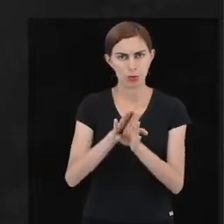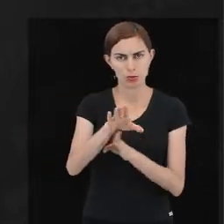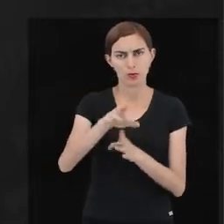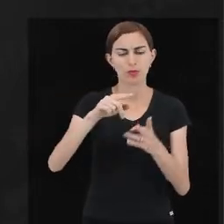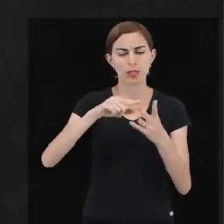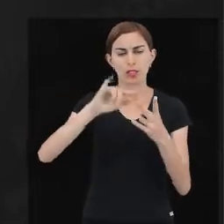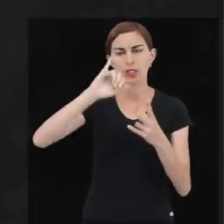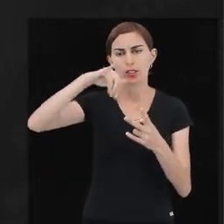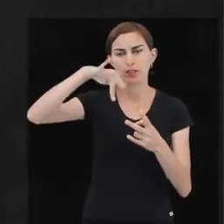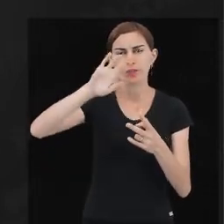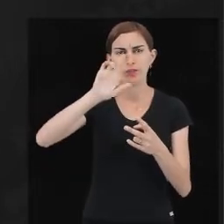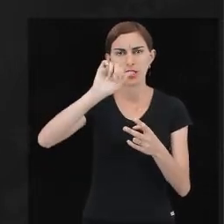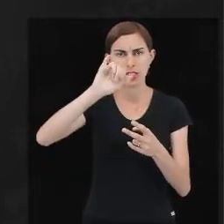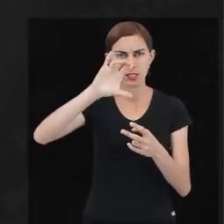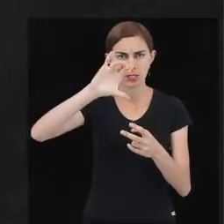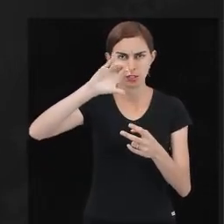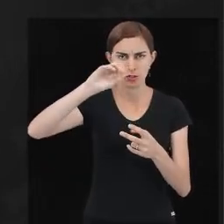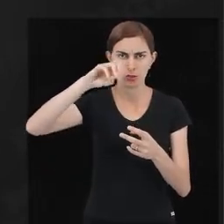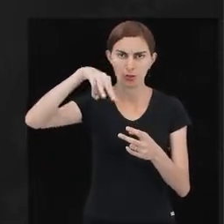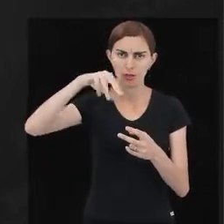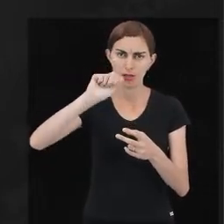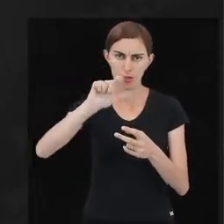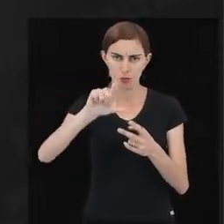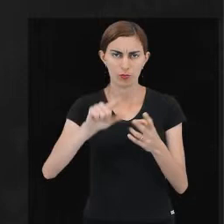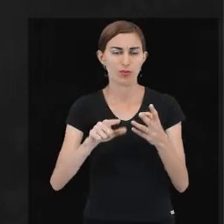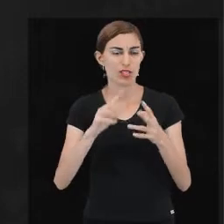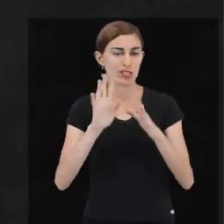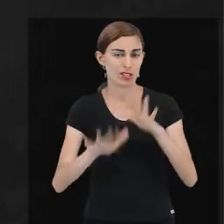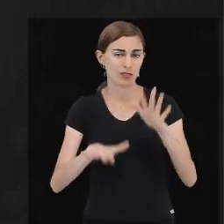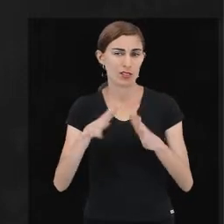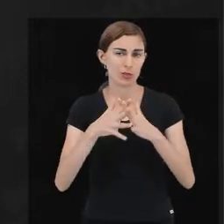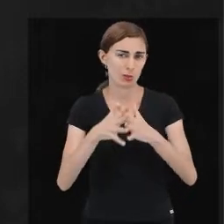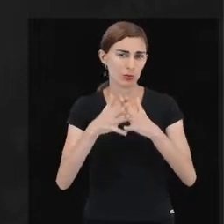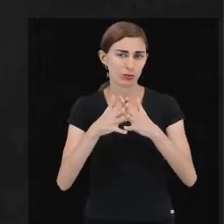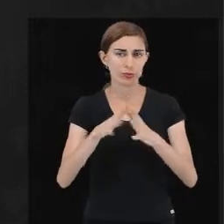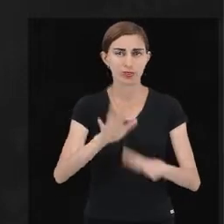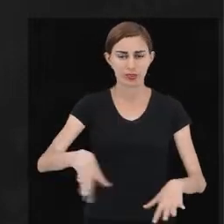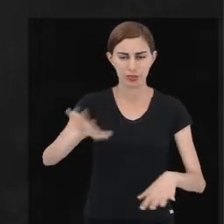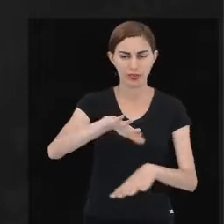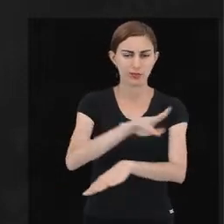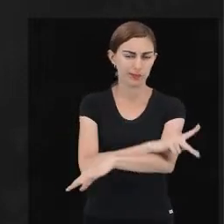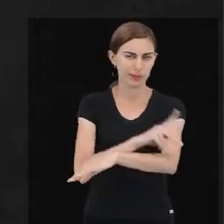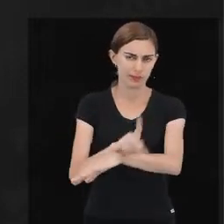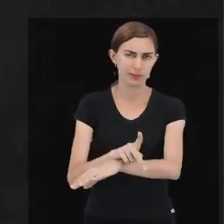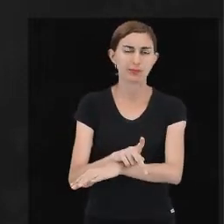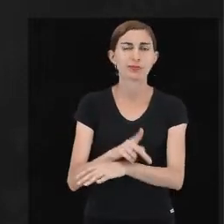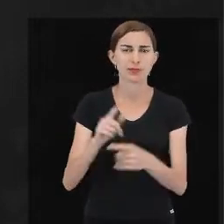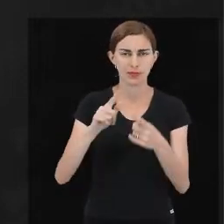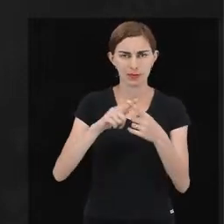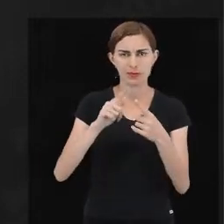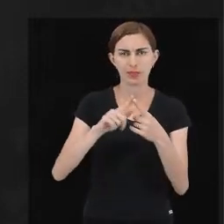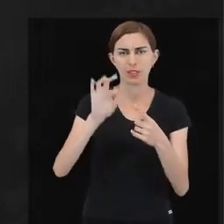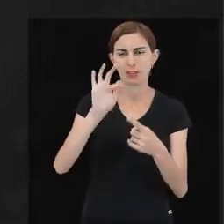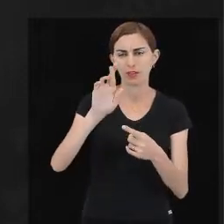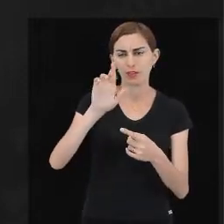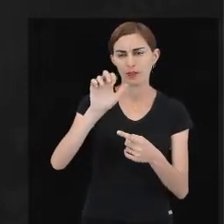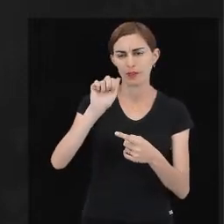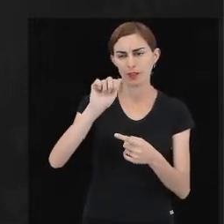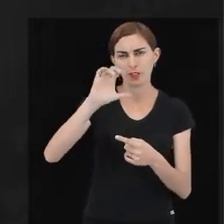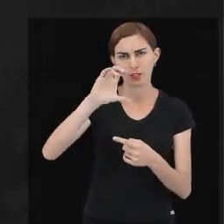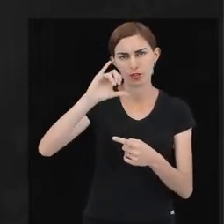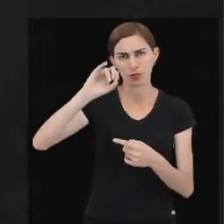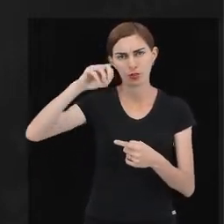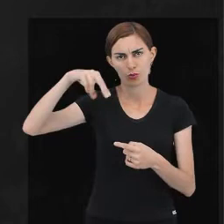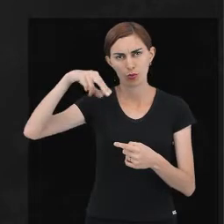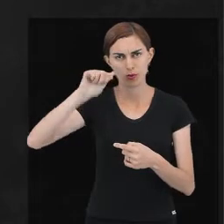disciplinar, eles possuem características distintas, mas que muitas vezes são confundidas nesse espaço pedagógico. O ato infracional é